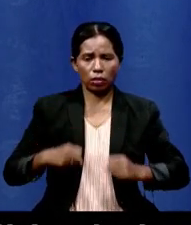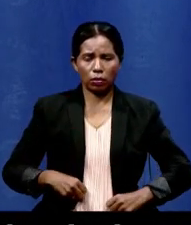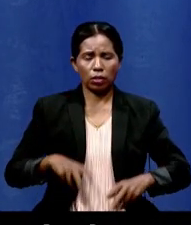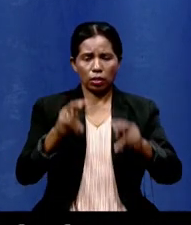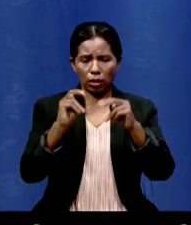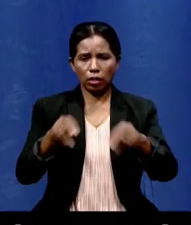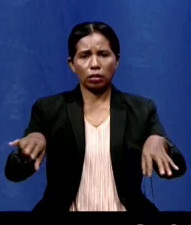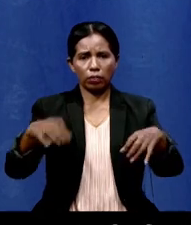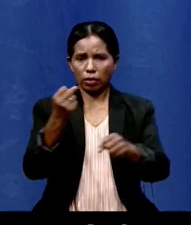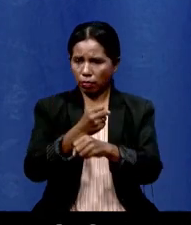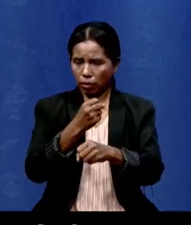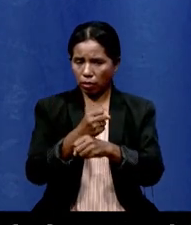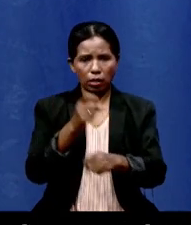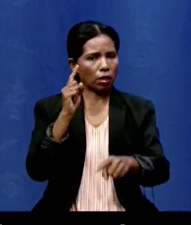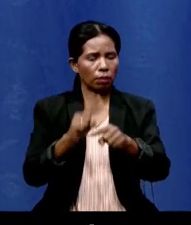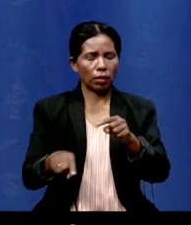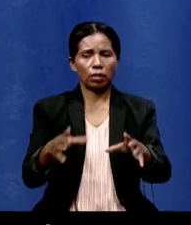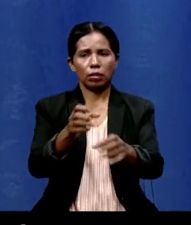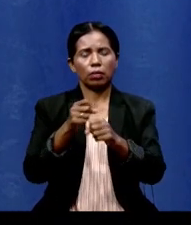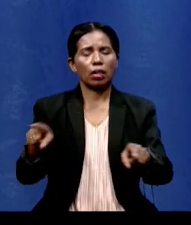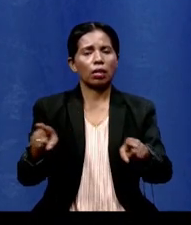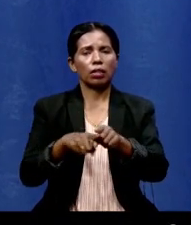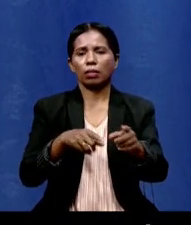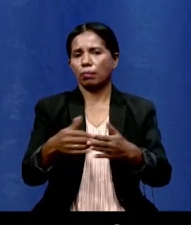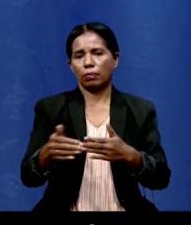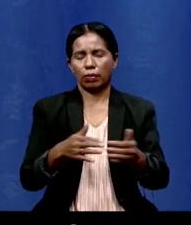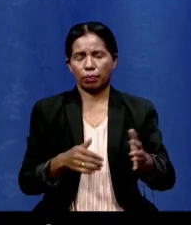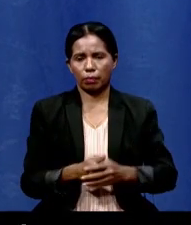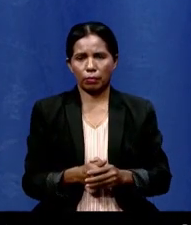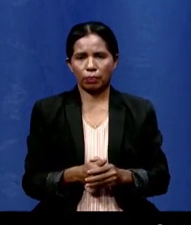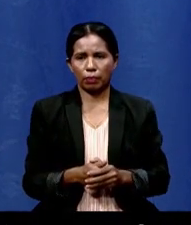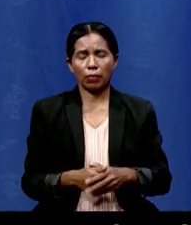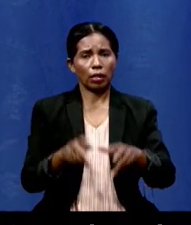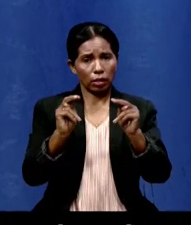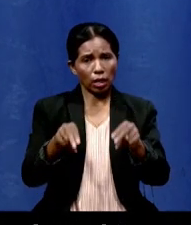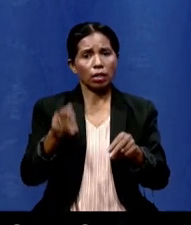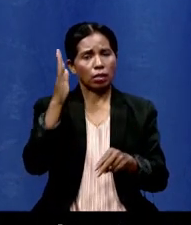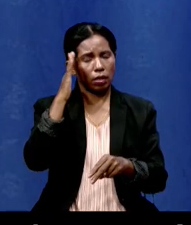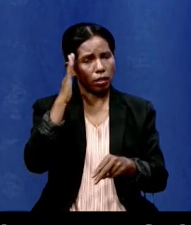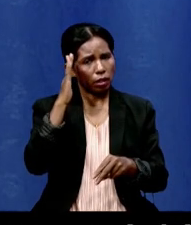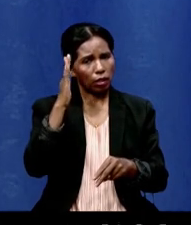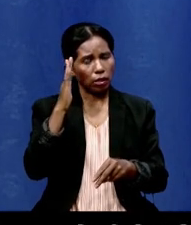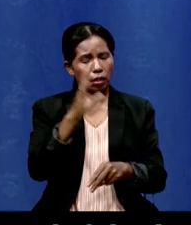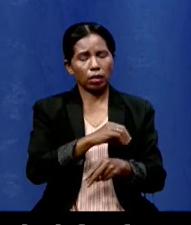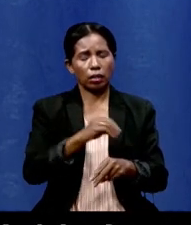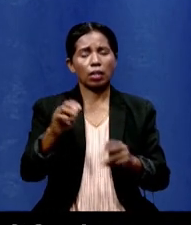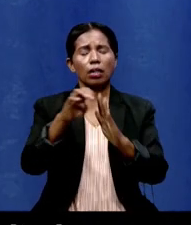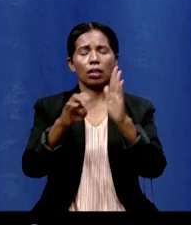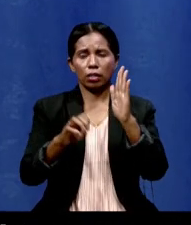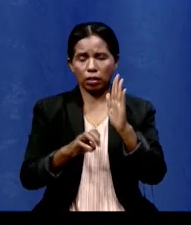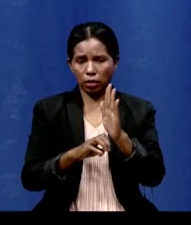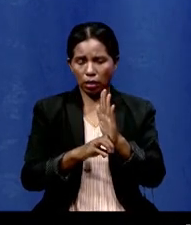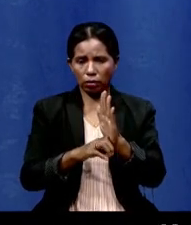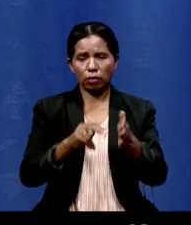melhoramento e la bele simo ida ne na situação bai bai ne tem que atender comportamento estado ninia macarei tenia